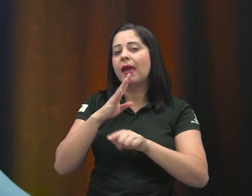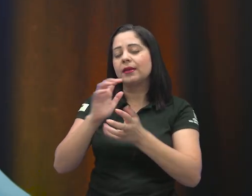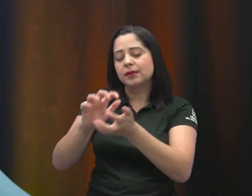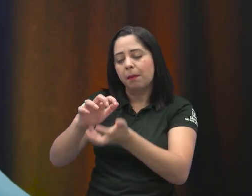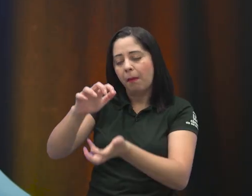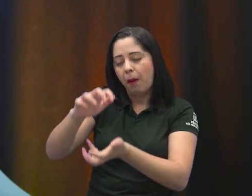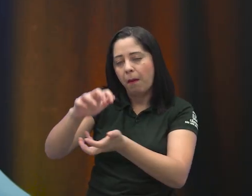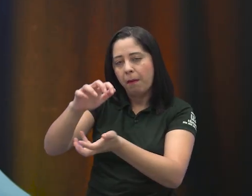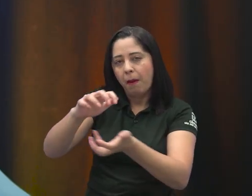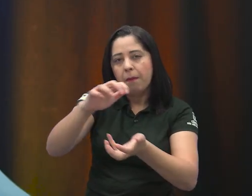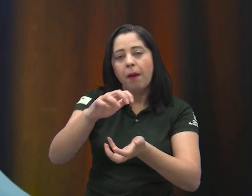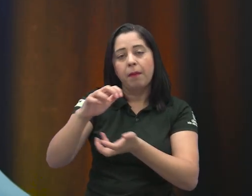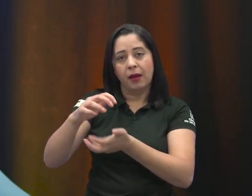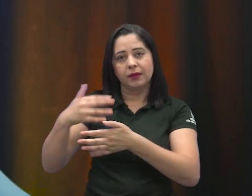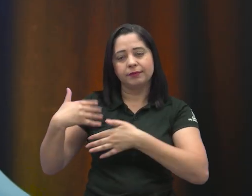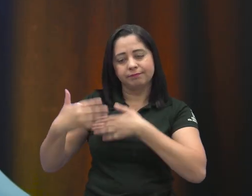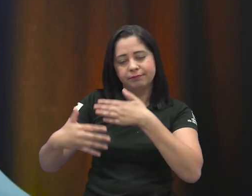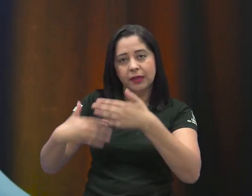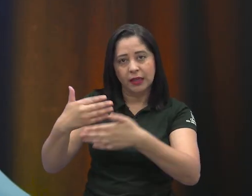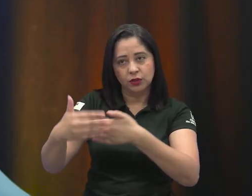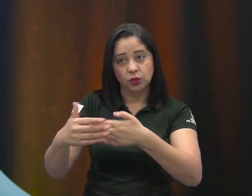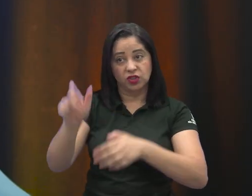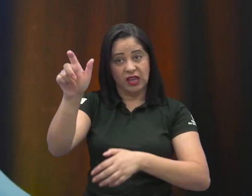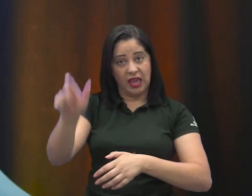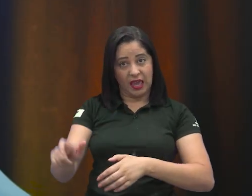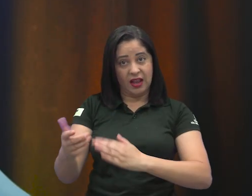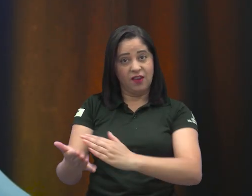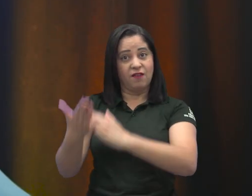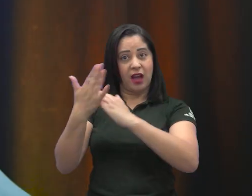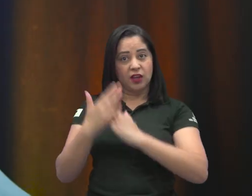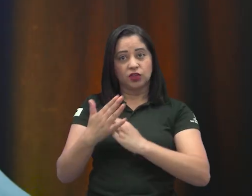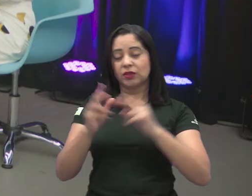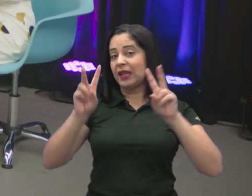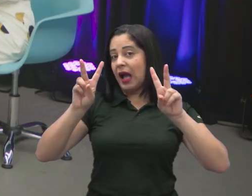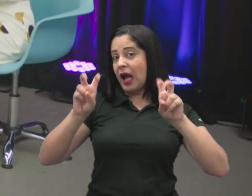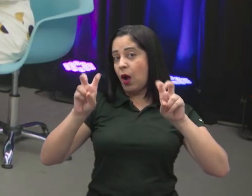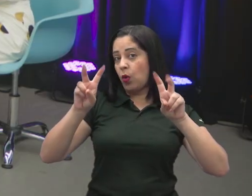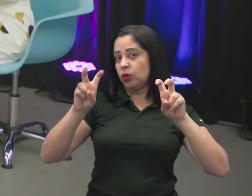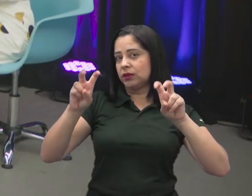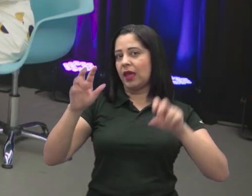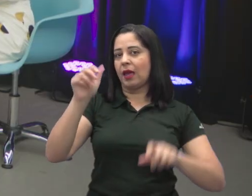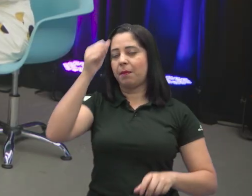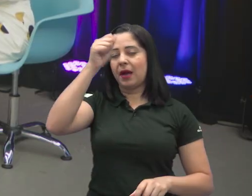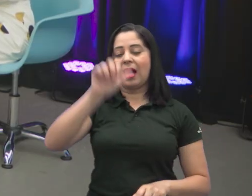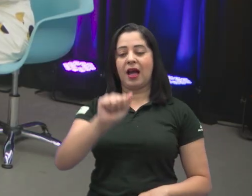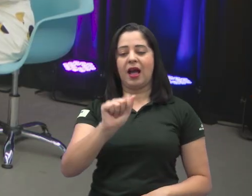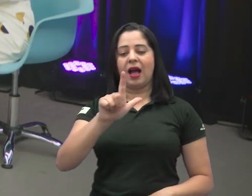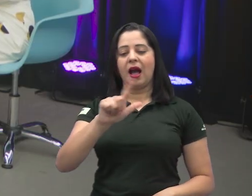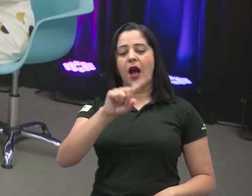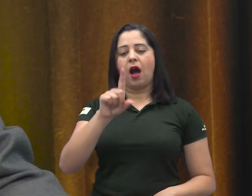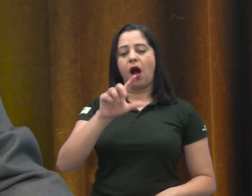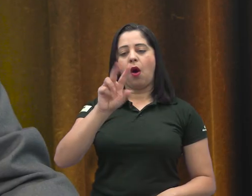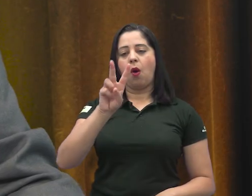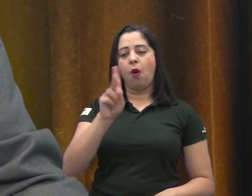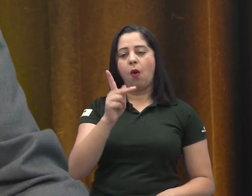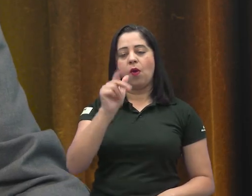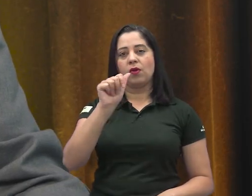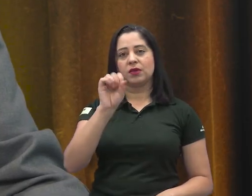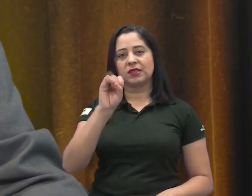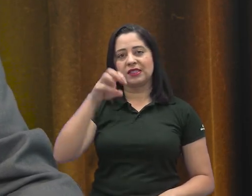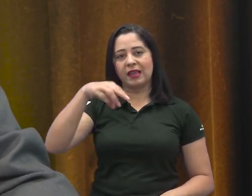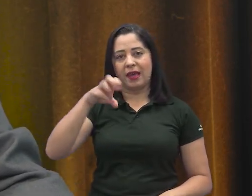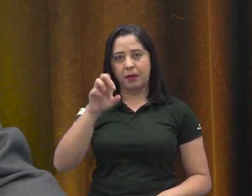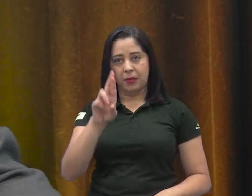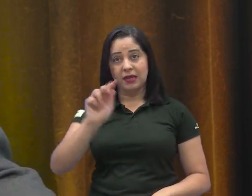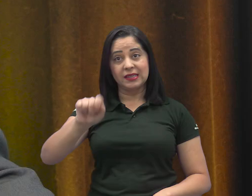nos ajudará a trazer clareza e humanidade ao tema do Alzheimer. Bem-vindo, Dr. Mário Jorge. Muito obrigado, Pri,